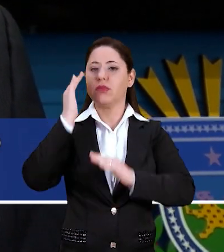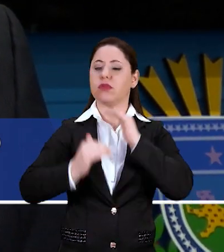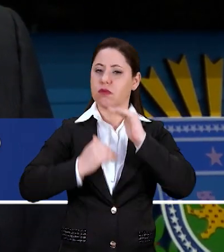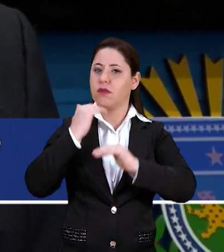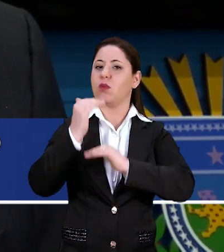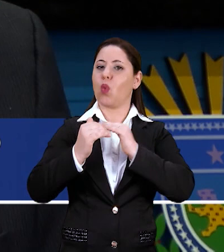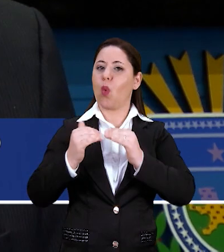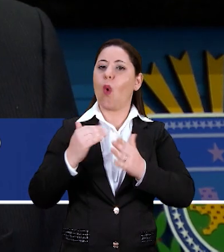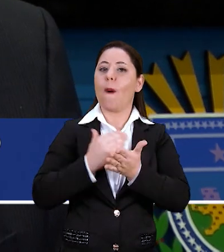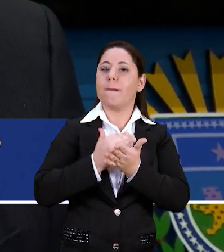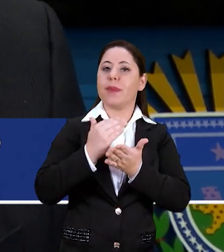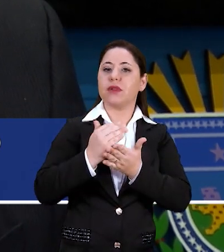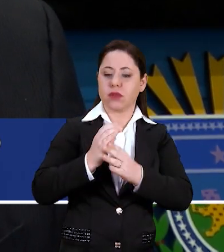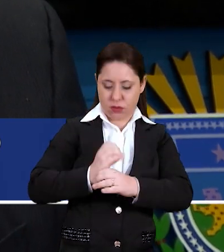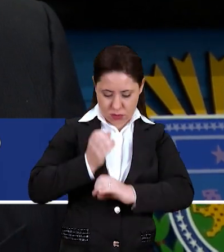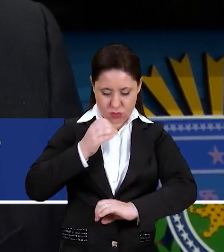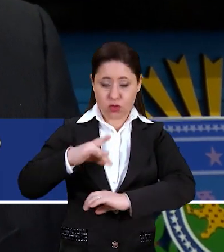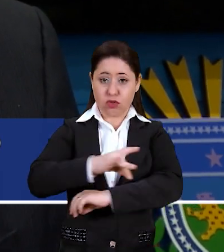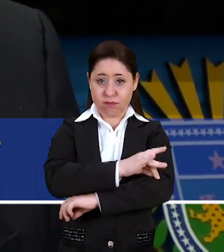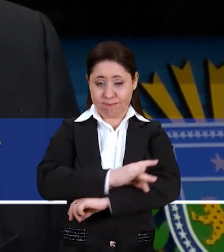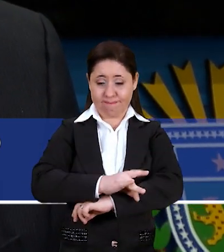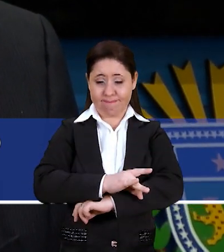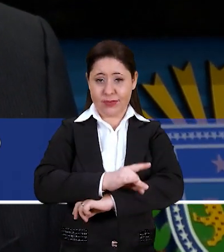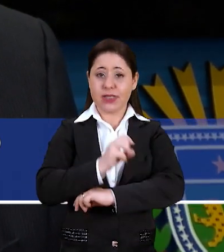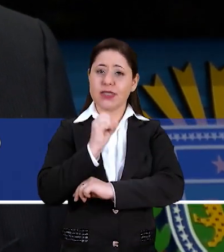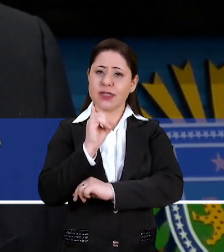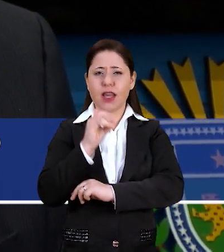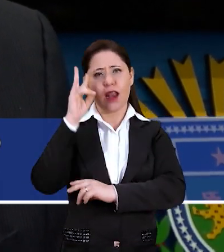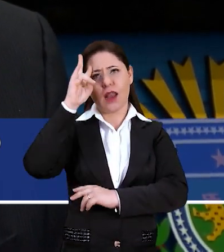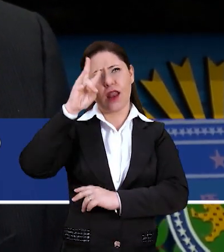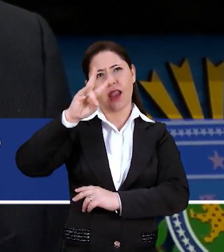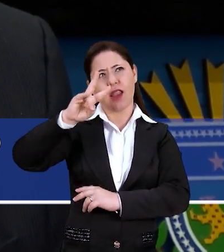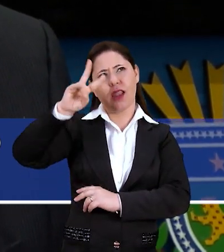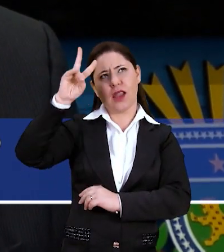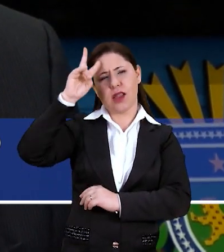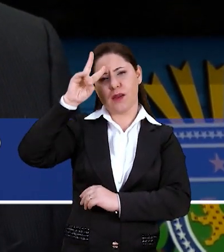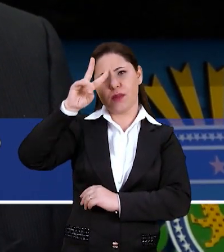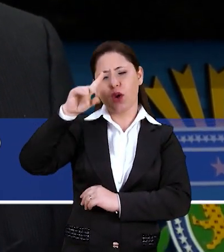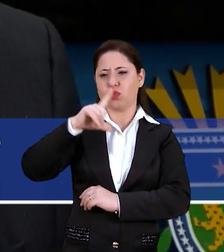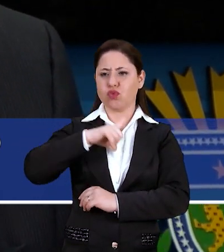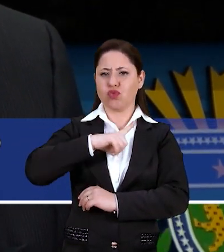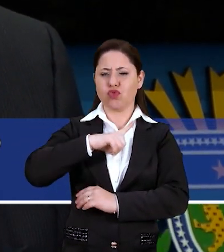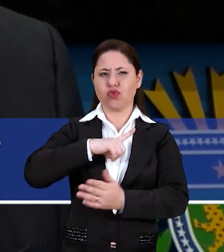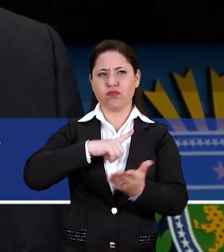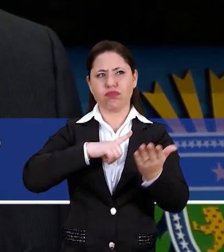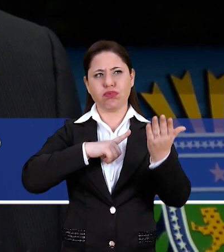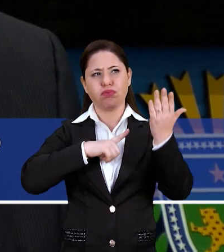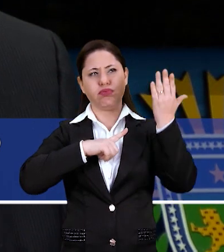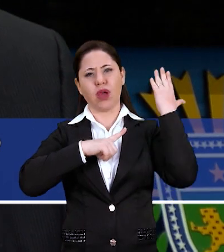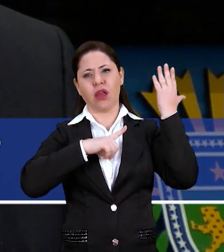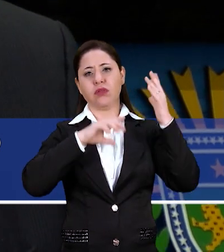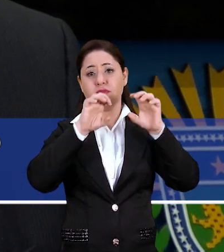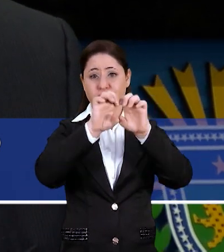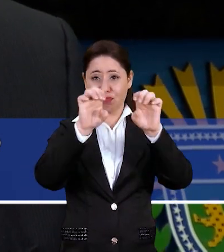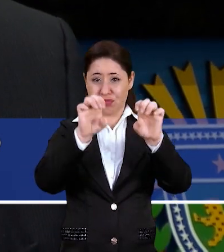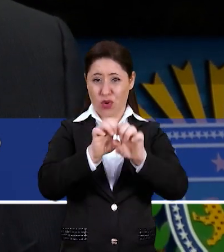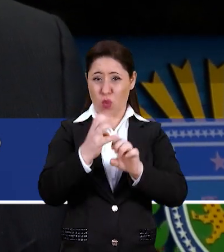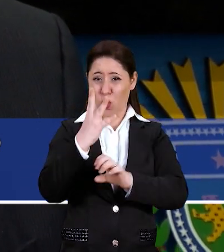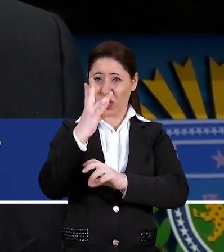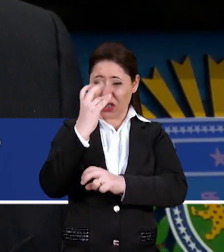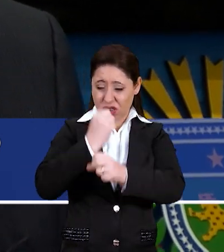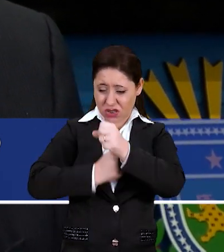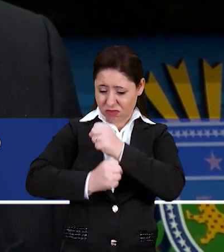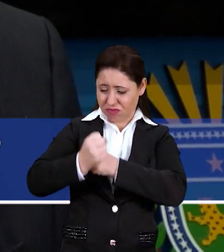desenvolvimento passa pela engenharia. Então, se nós formos lembrar do que nós tínhamos em infraestrutura há